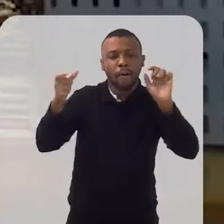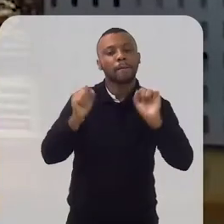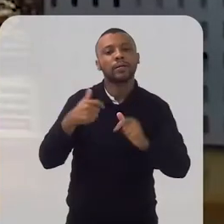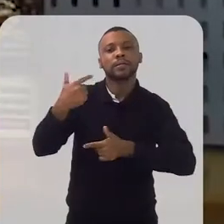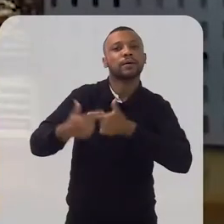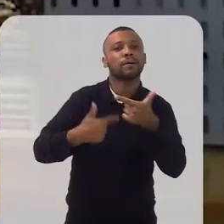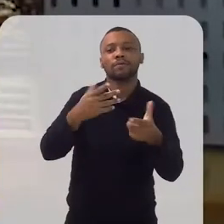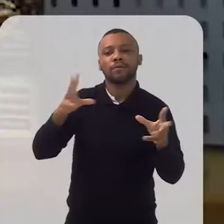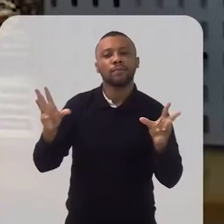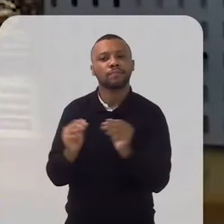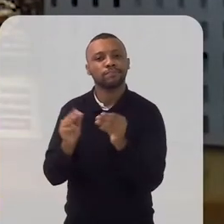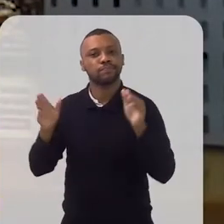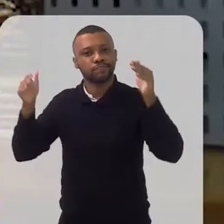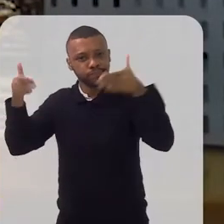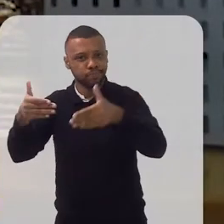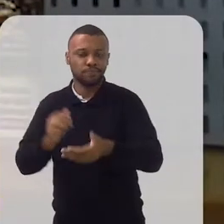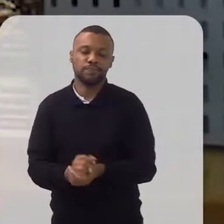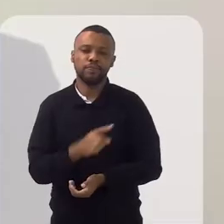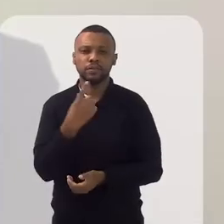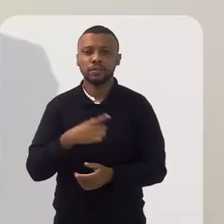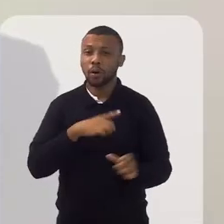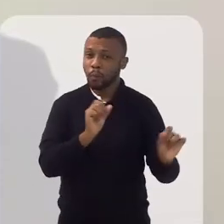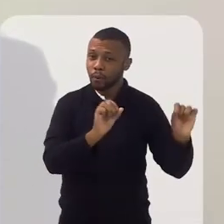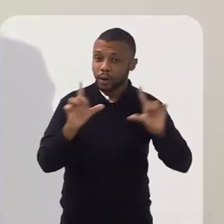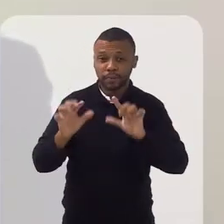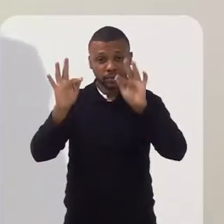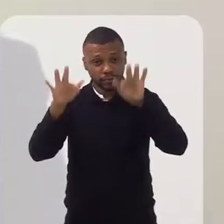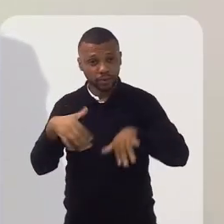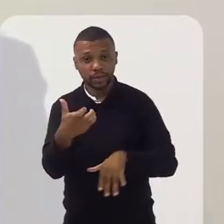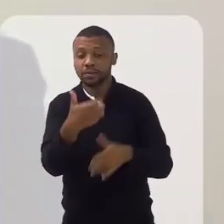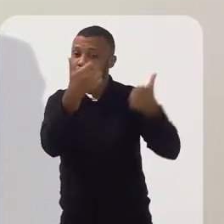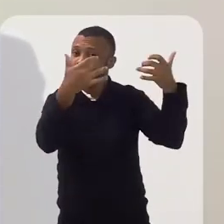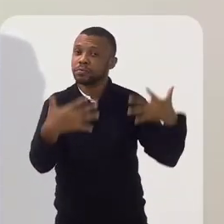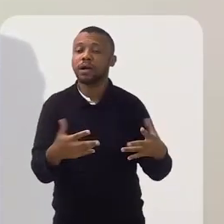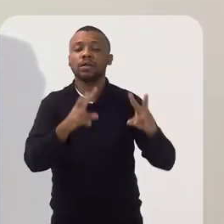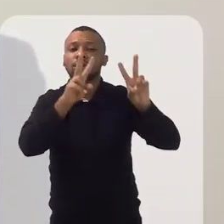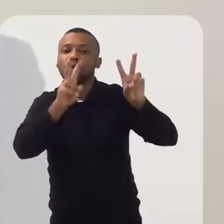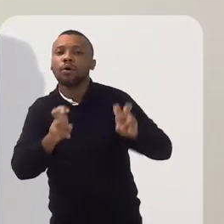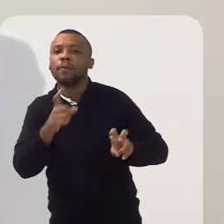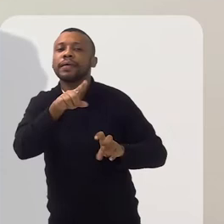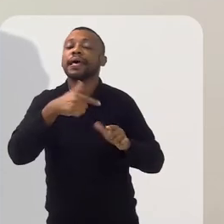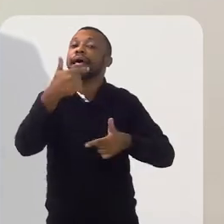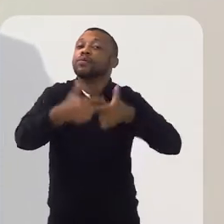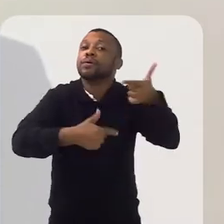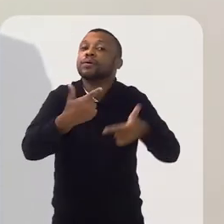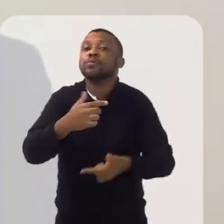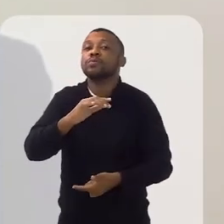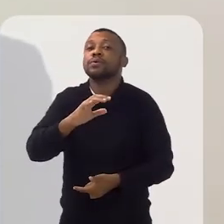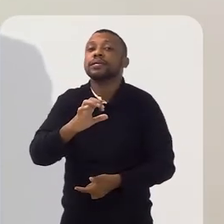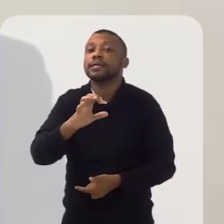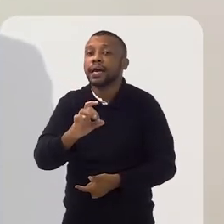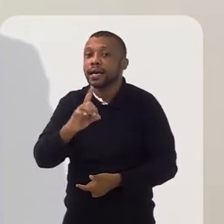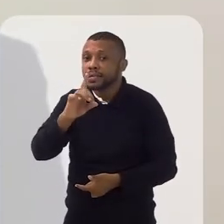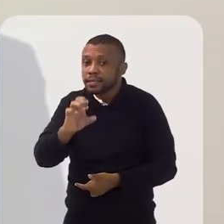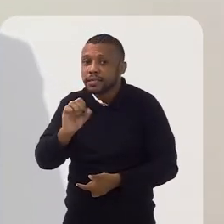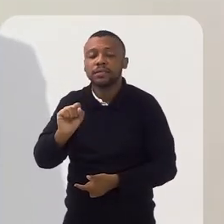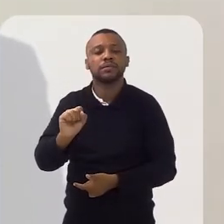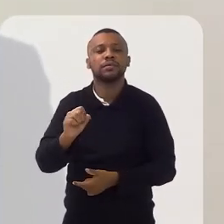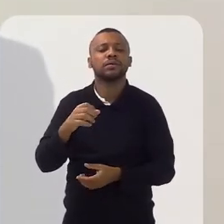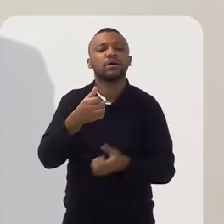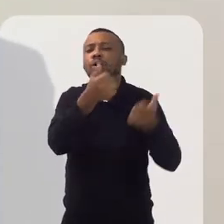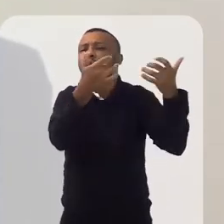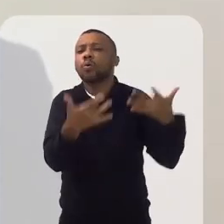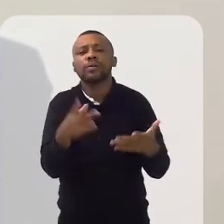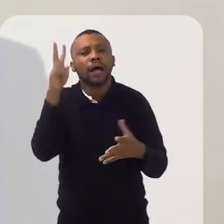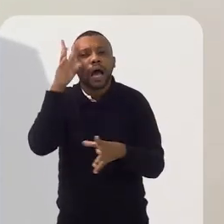objetiva. Voltando aqui, Vandré, já está nos minutos finais do nosso programa, eu queria que você falasse um pouquinho sobre essa atuação do CIEDES, né? Como é que vocês